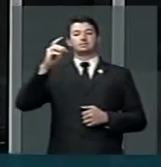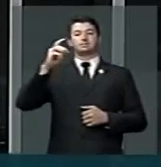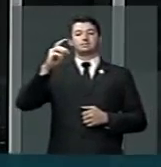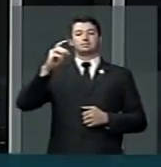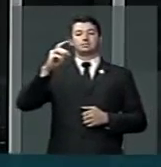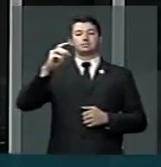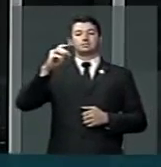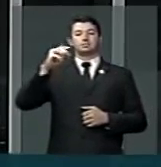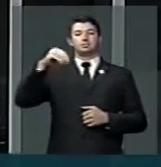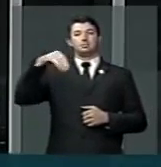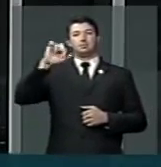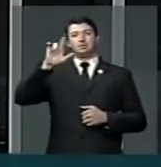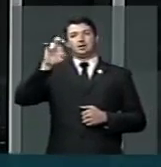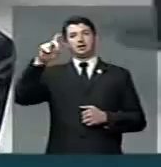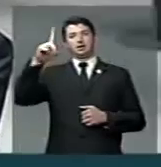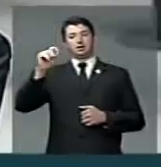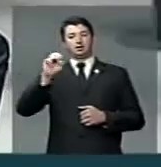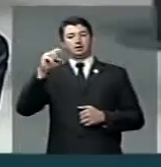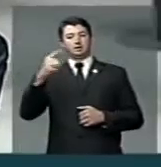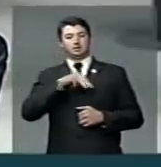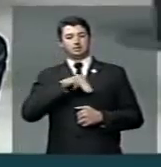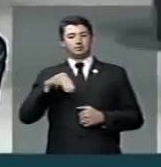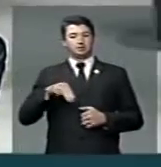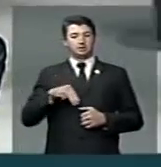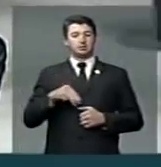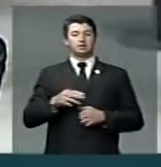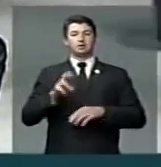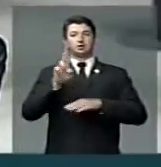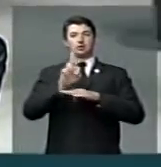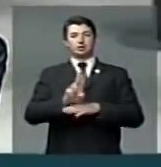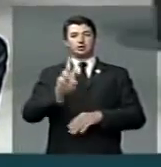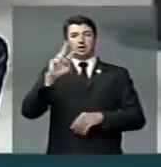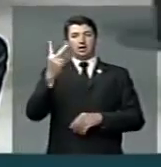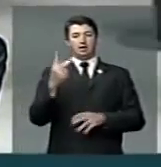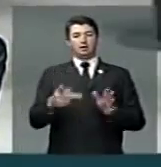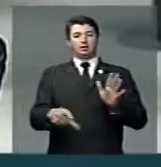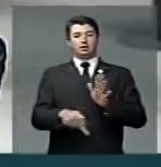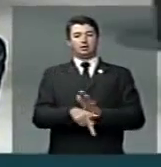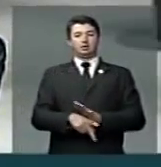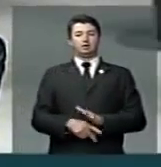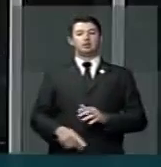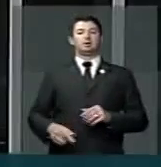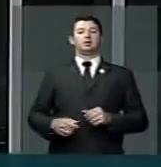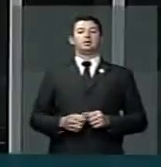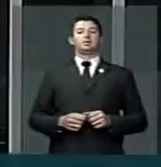Nilmar Miranda, ex-ministro de Recursos Humanos